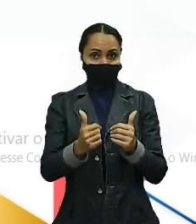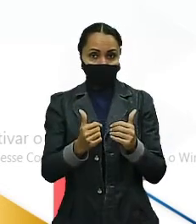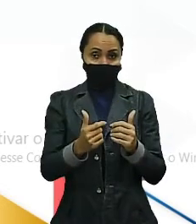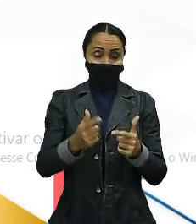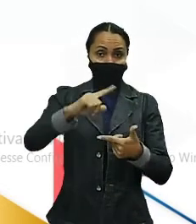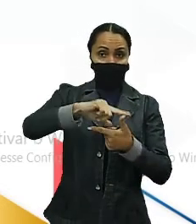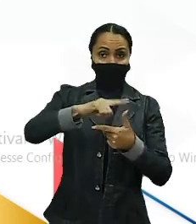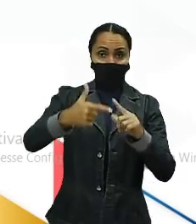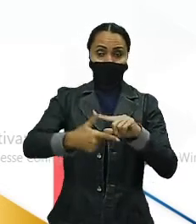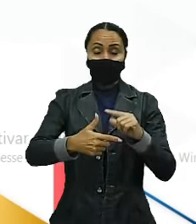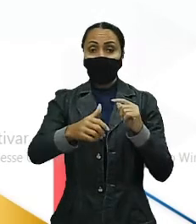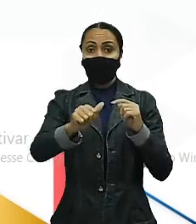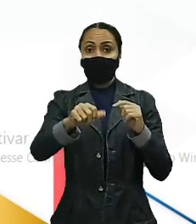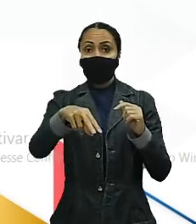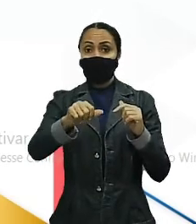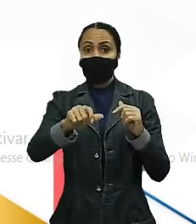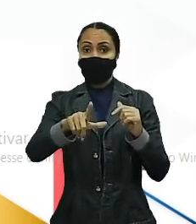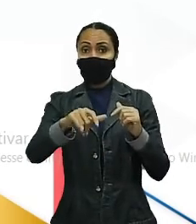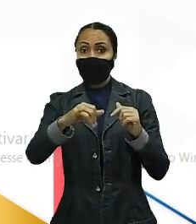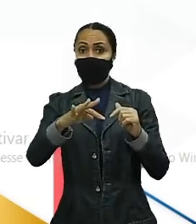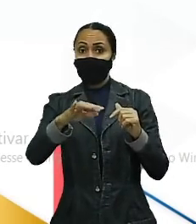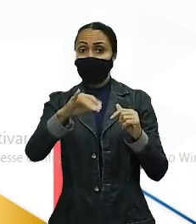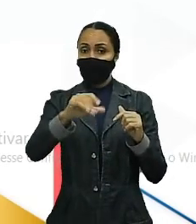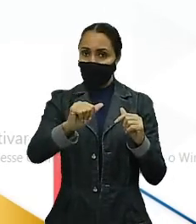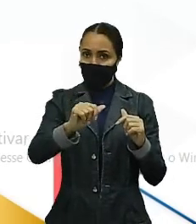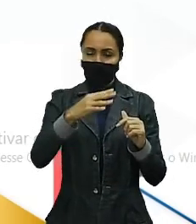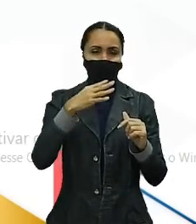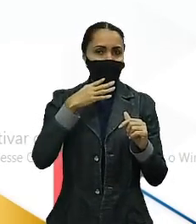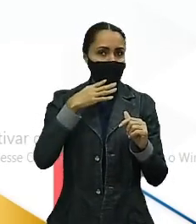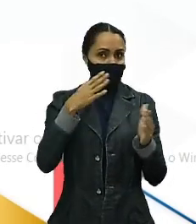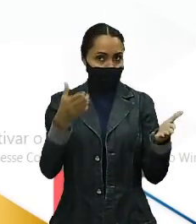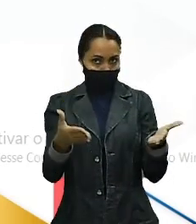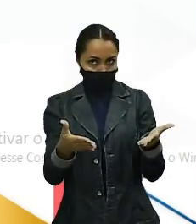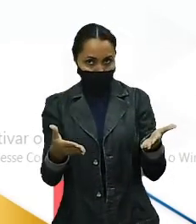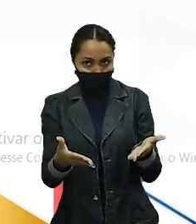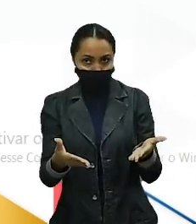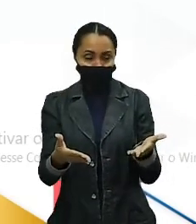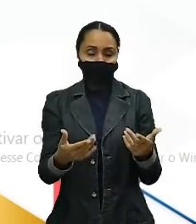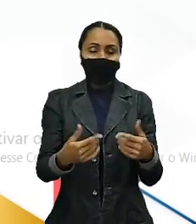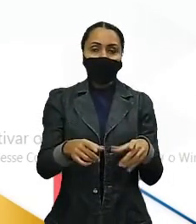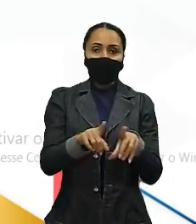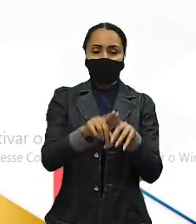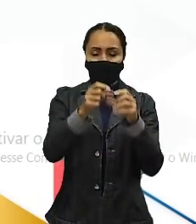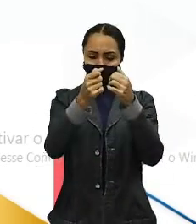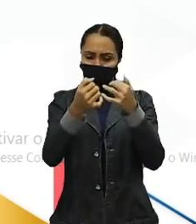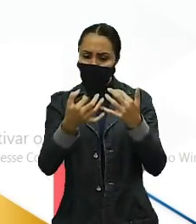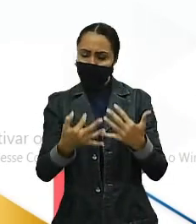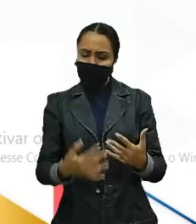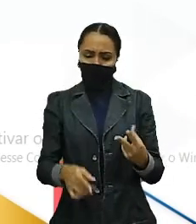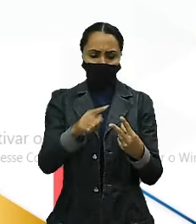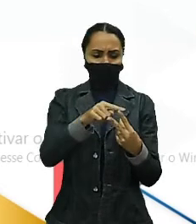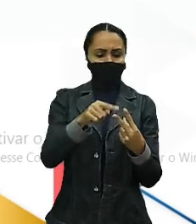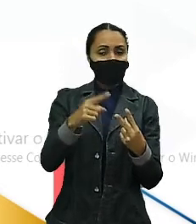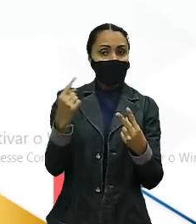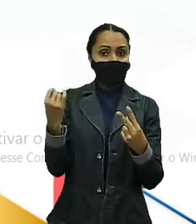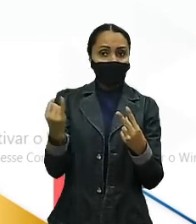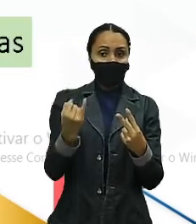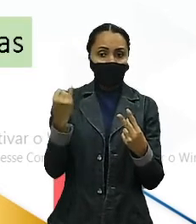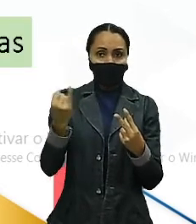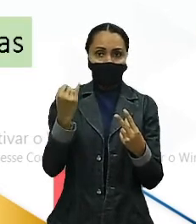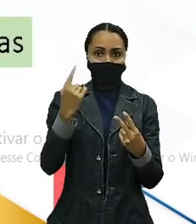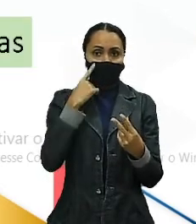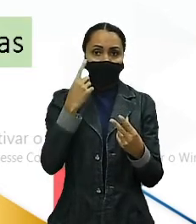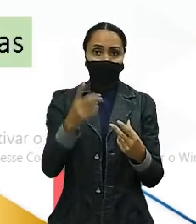geometria analítica. Se você não conhecia essa forma, vai conhecer comigo hoje. E aí ele traz duas coisas que são importantes, são os pares ordenados